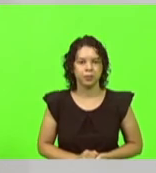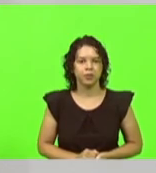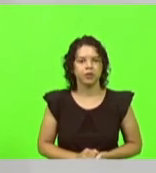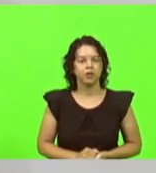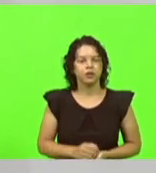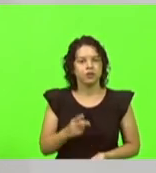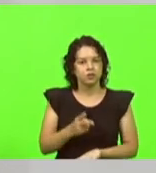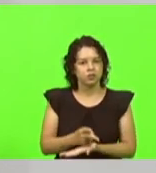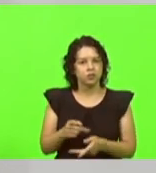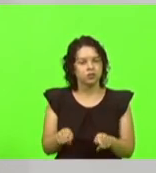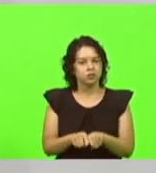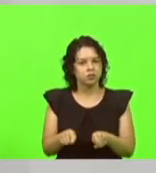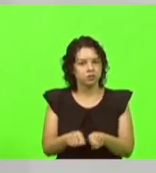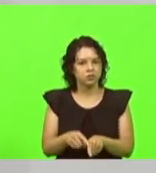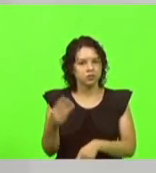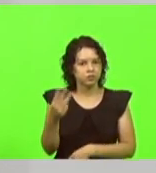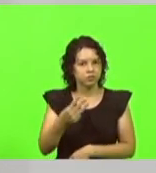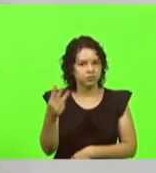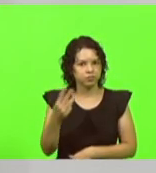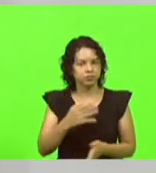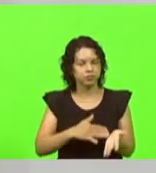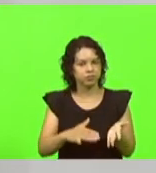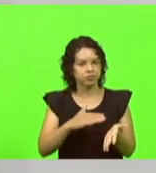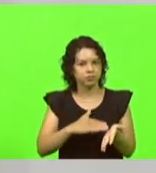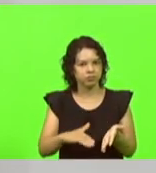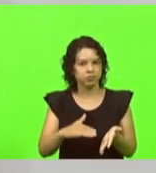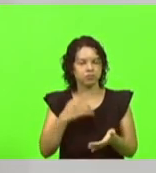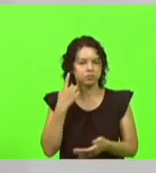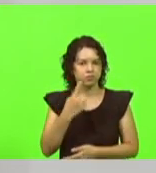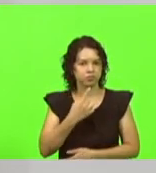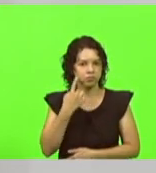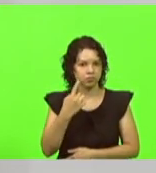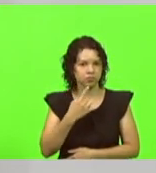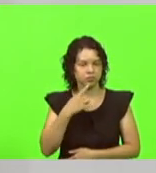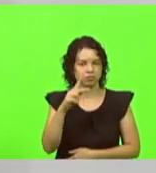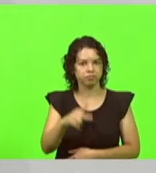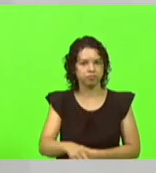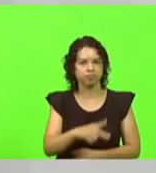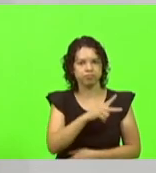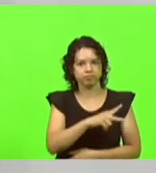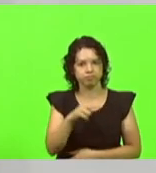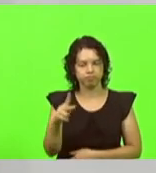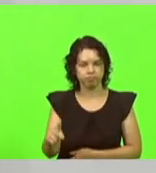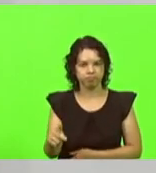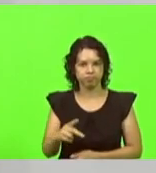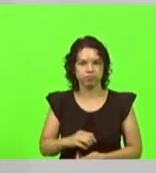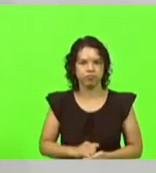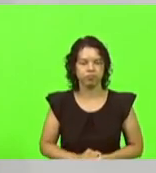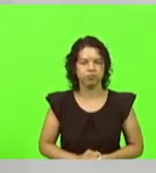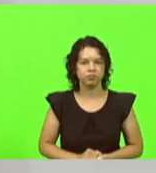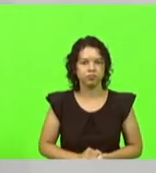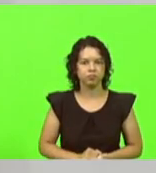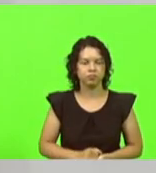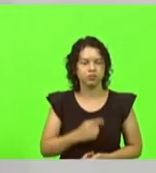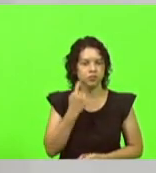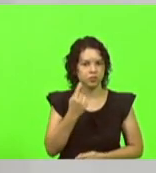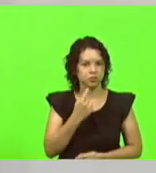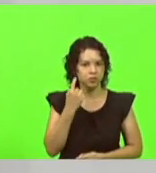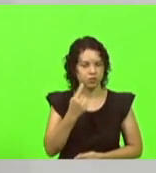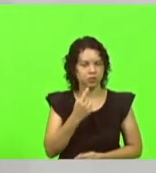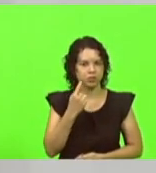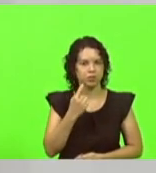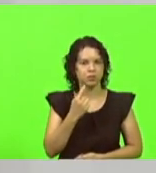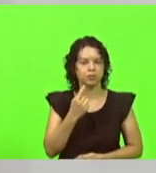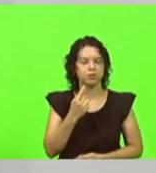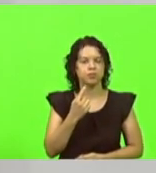forma, o terceiro secretário, deputado Padre Pedro Baldiceira. deputado Pedro. Peço que